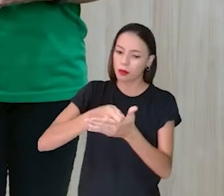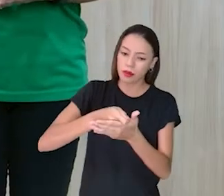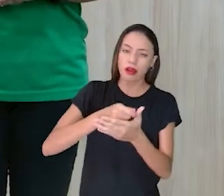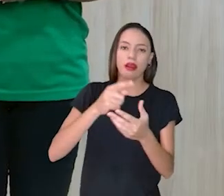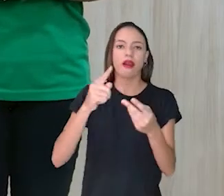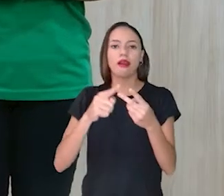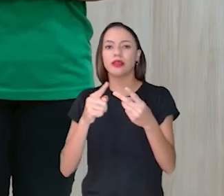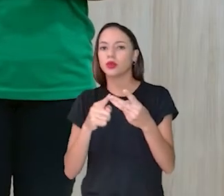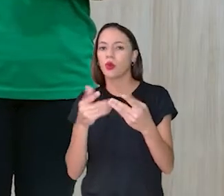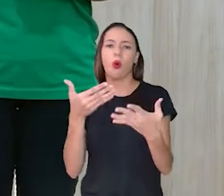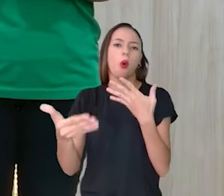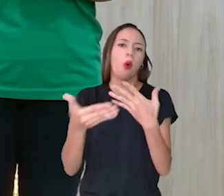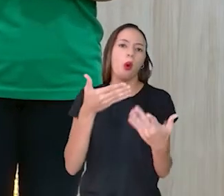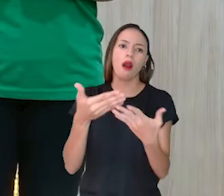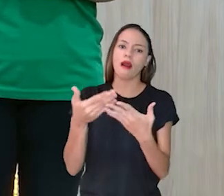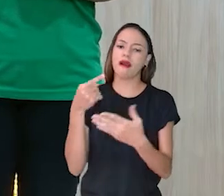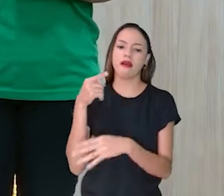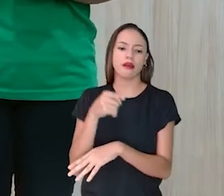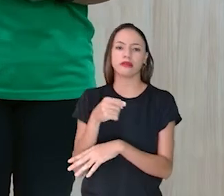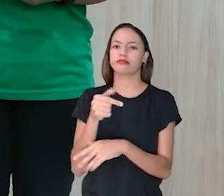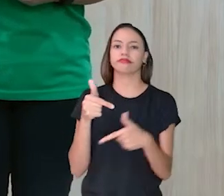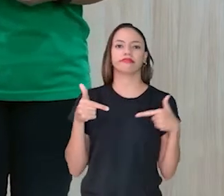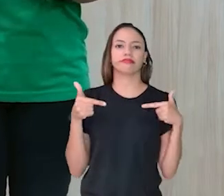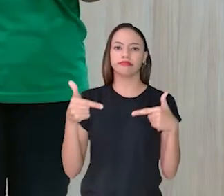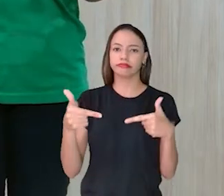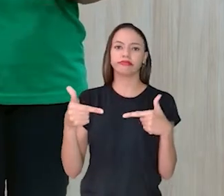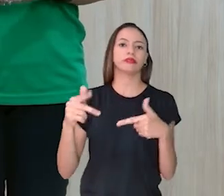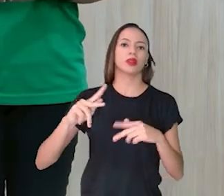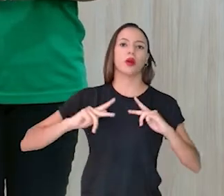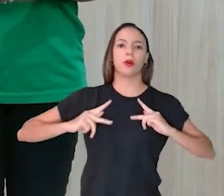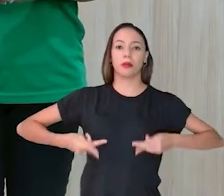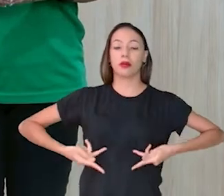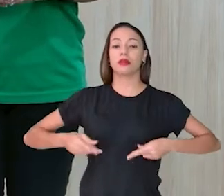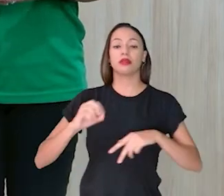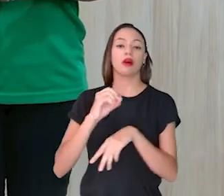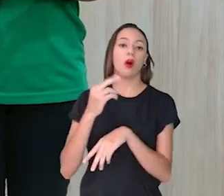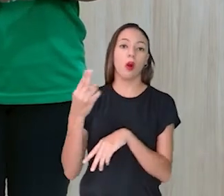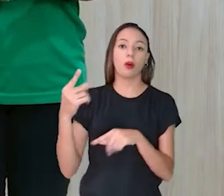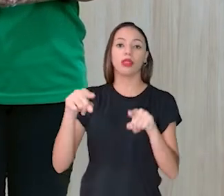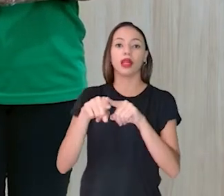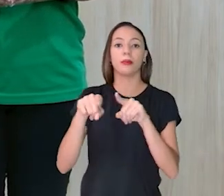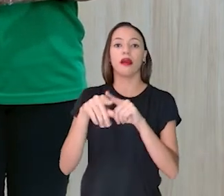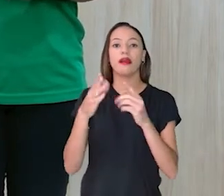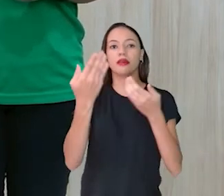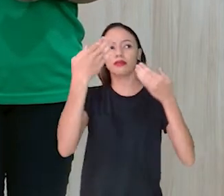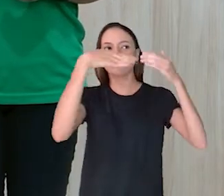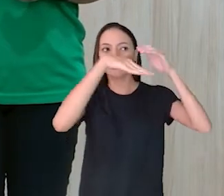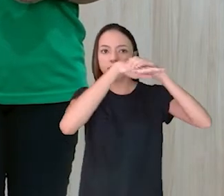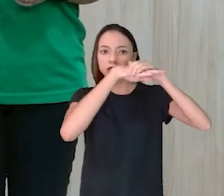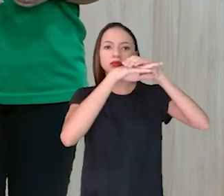de uma atividade, e o nosso arquivo, que é a nossa memória de longo prazo.